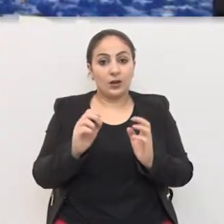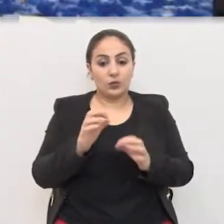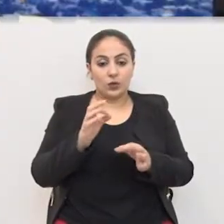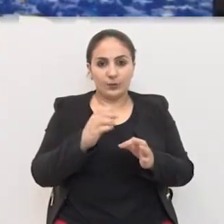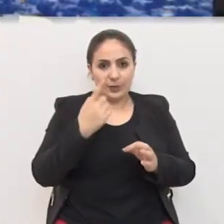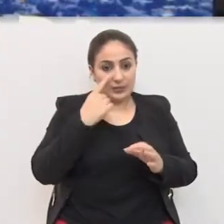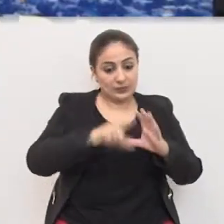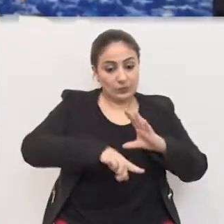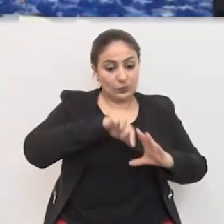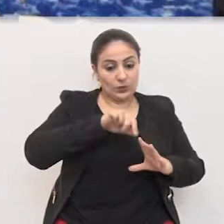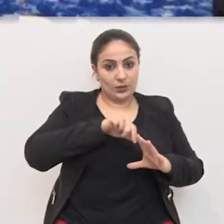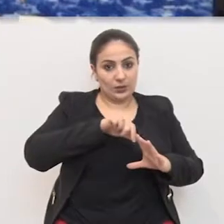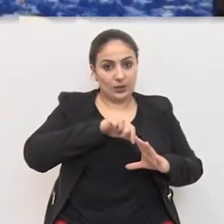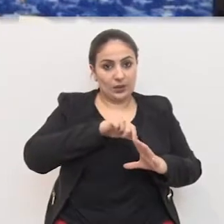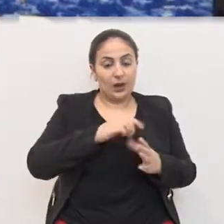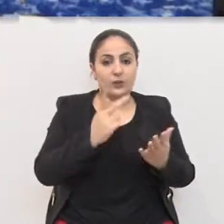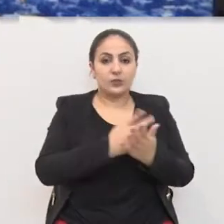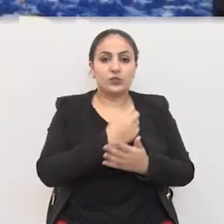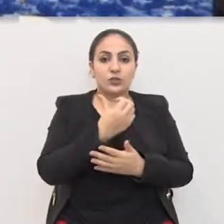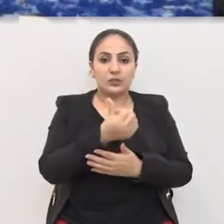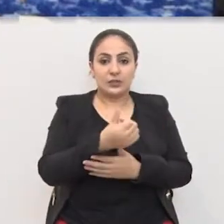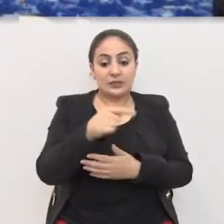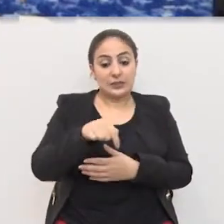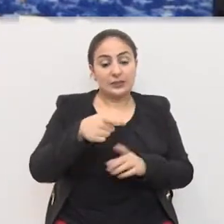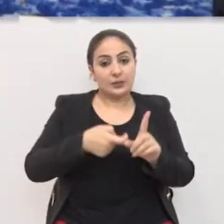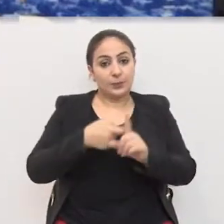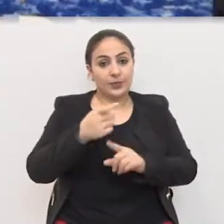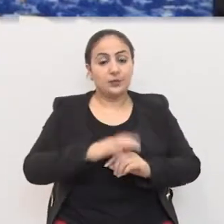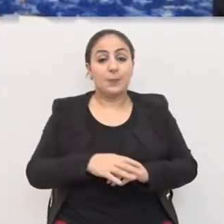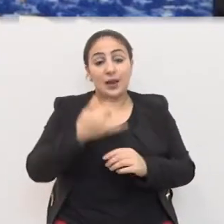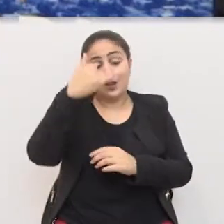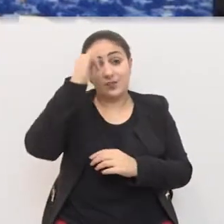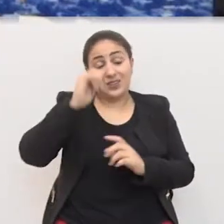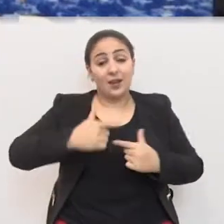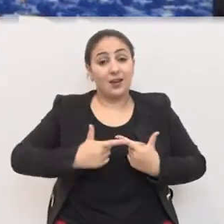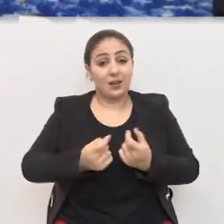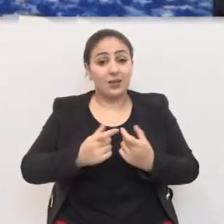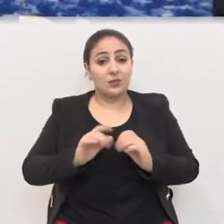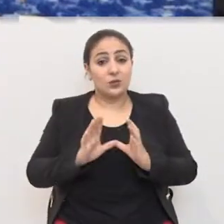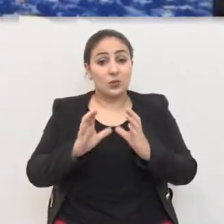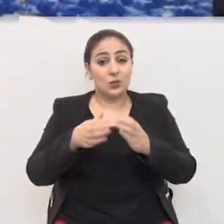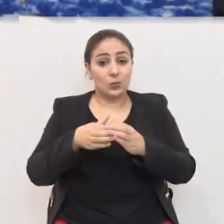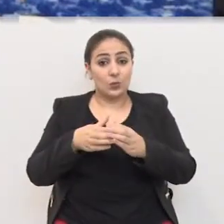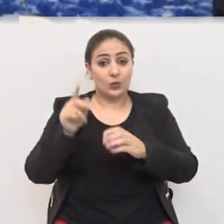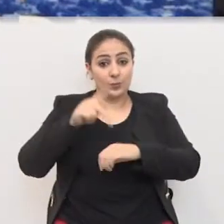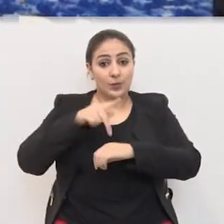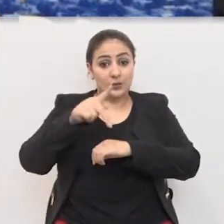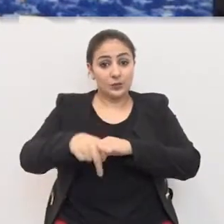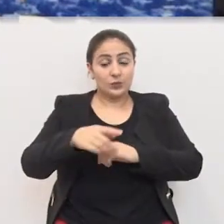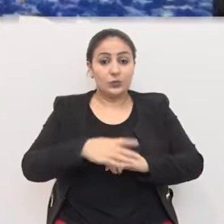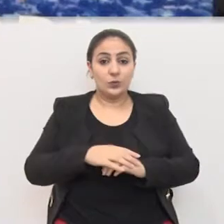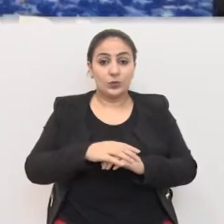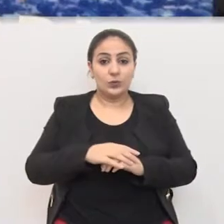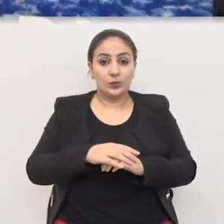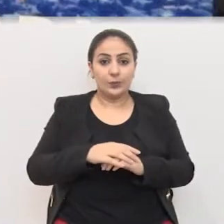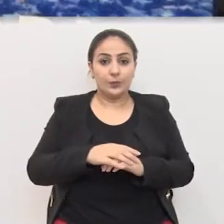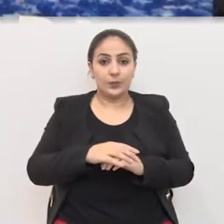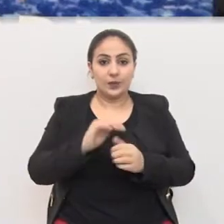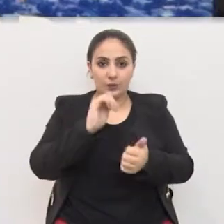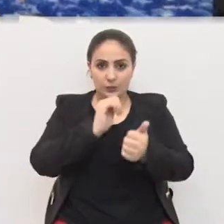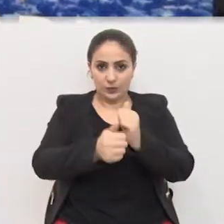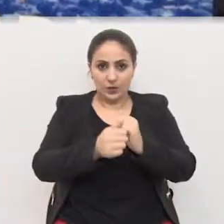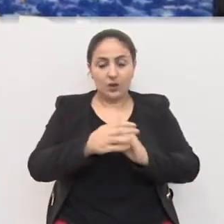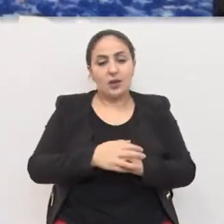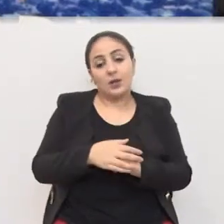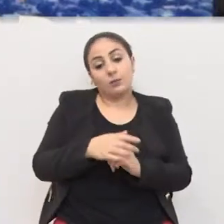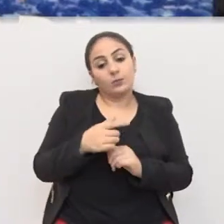caso aconteceu no dia 6 deste mês. Para evitar mais despesas, a equipe do Passo Fundo Futsal optou